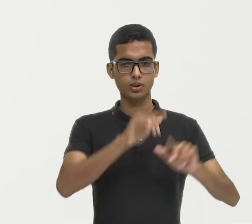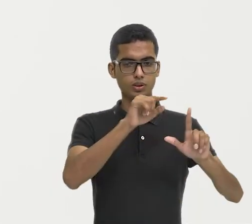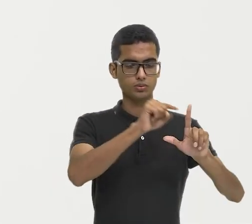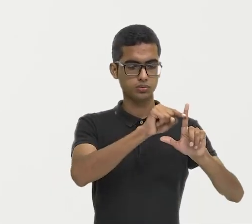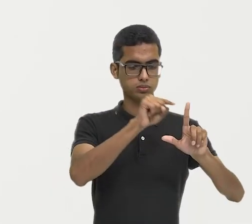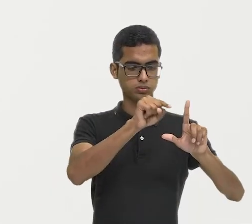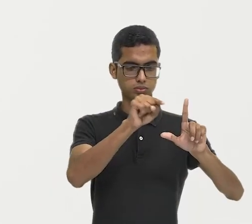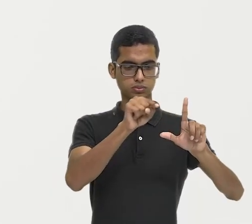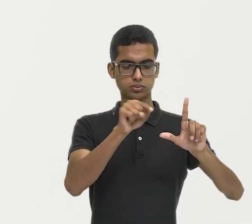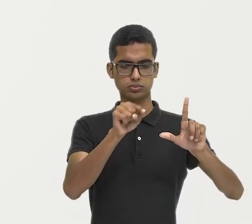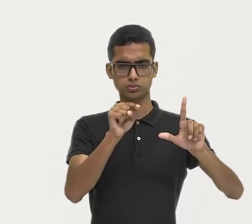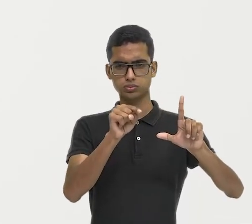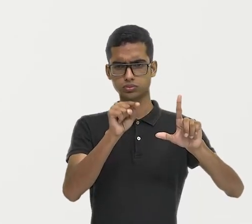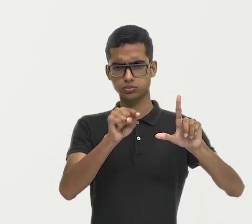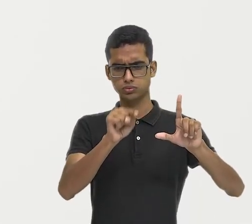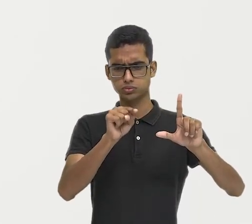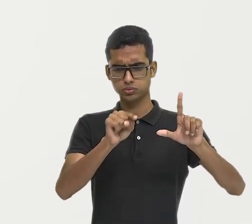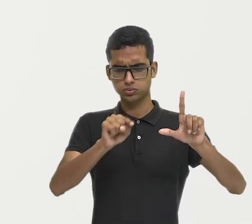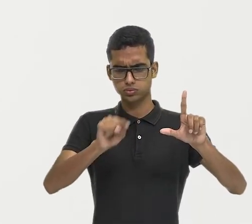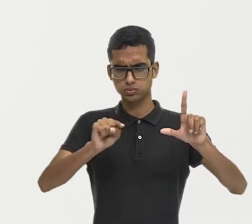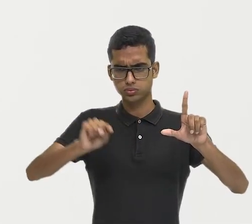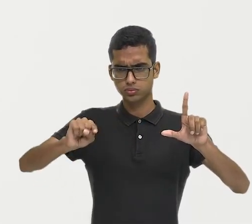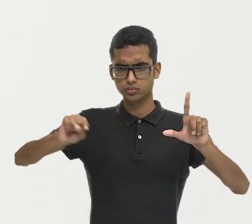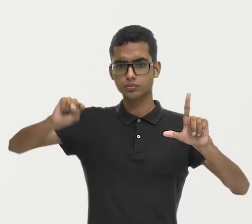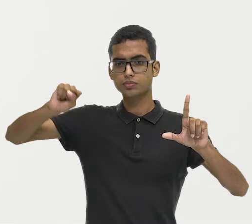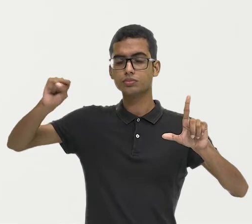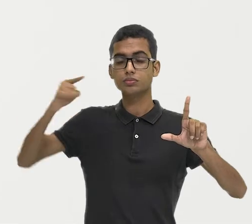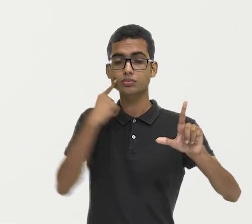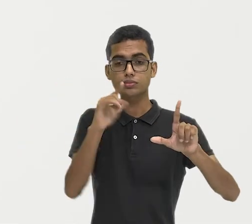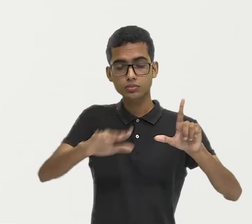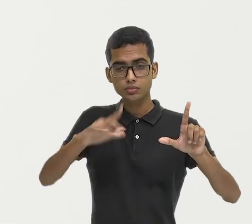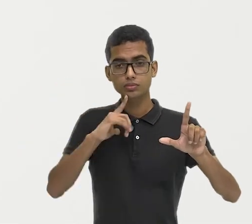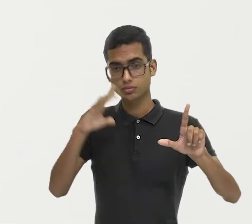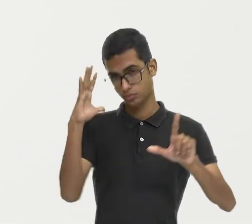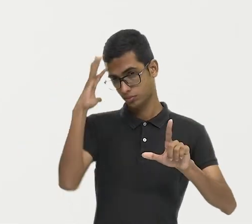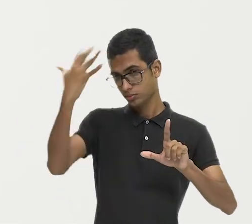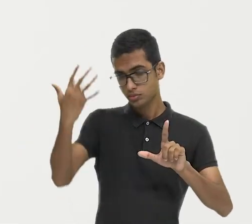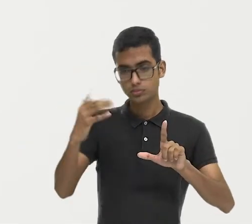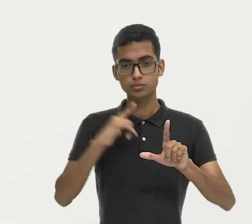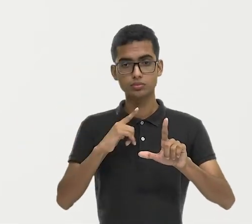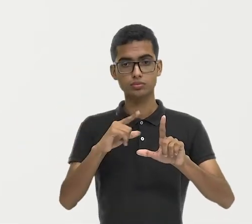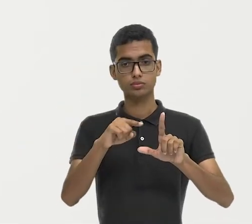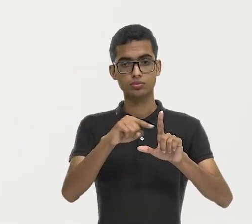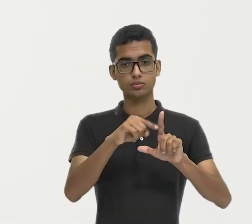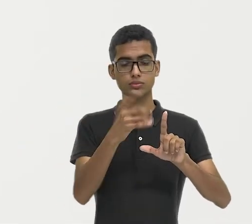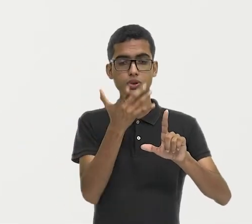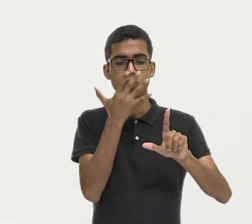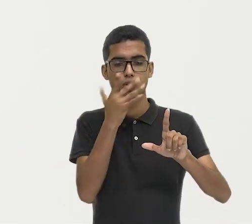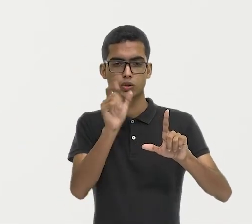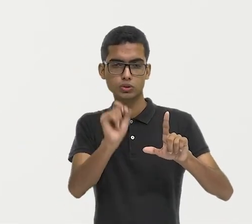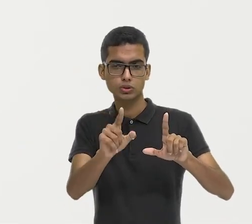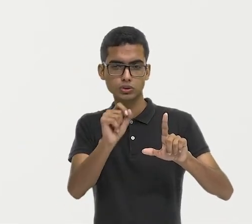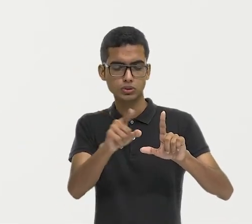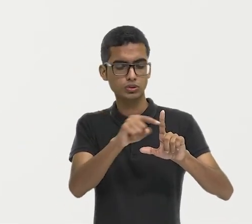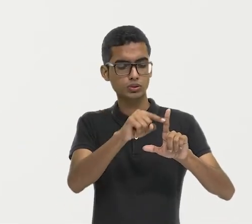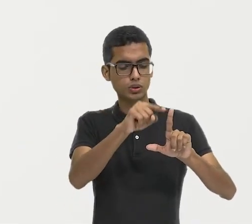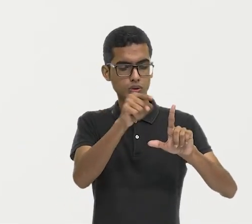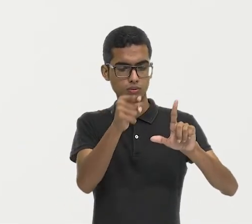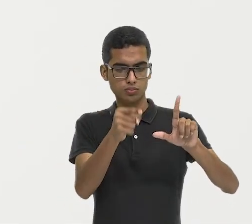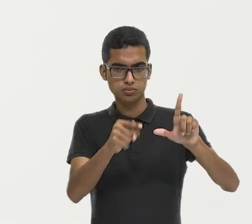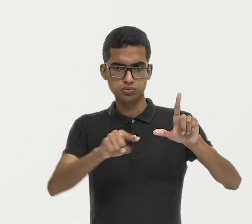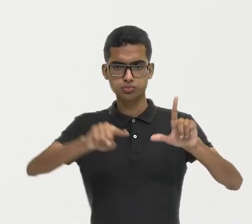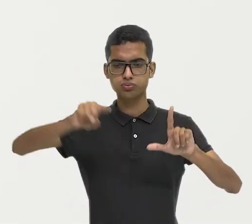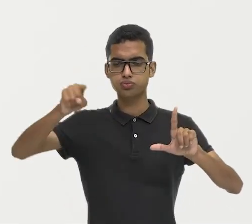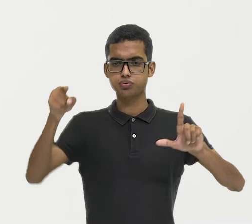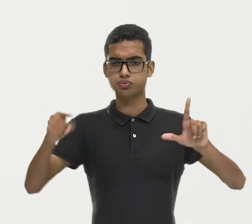A linha pontilhada equivale à parte resolvida, as reclamações que foram resolvidas. E a